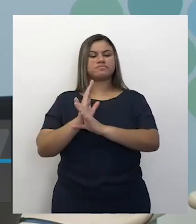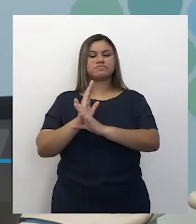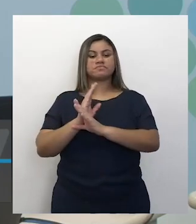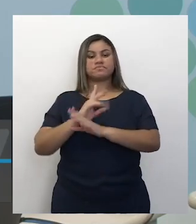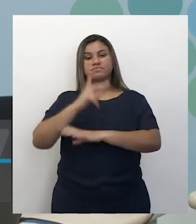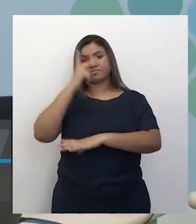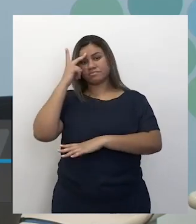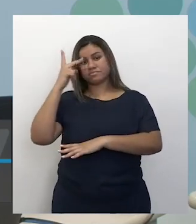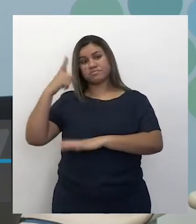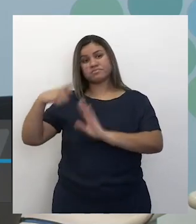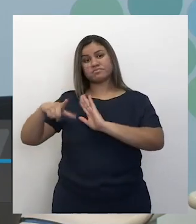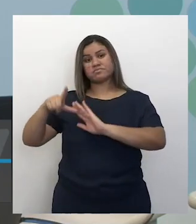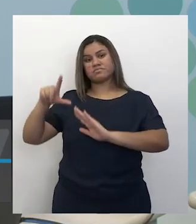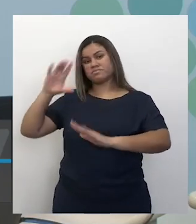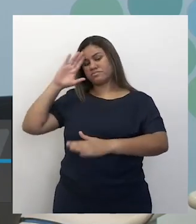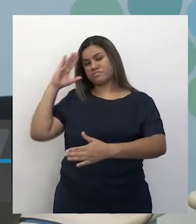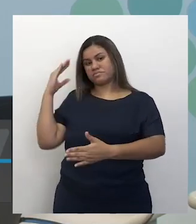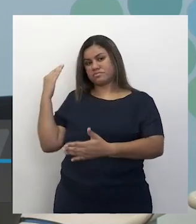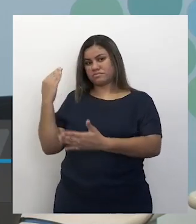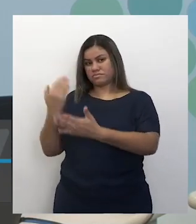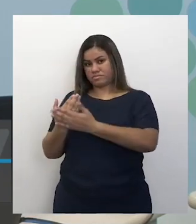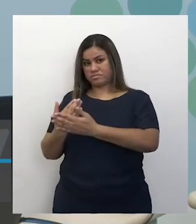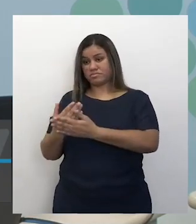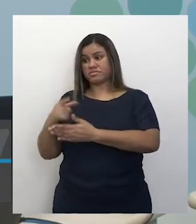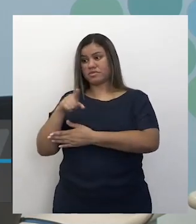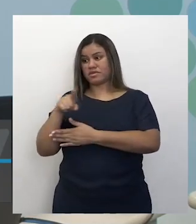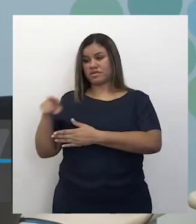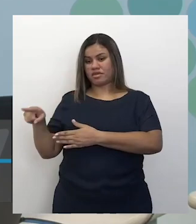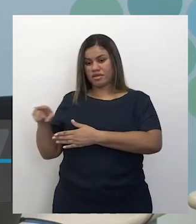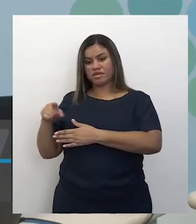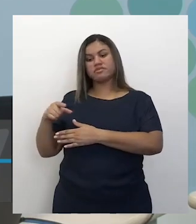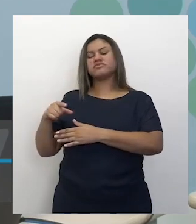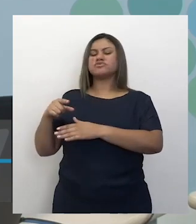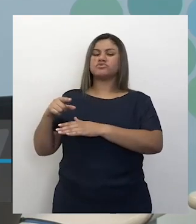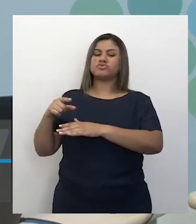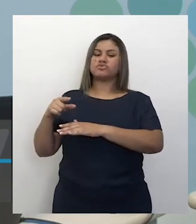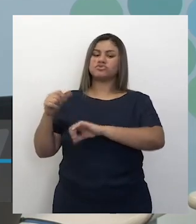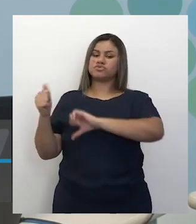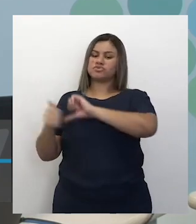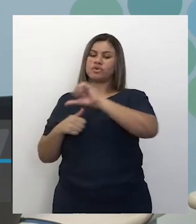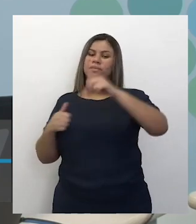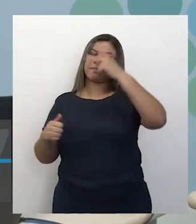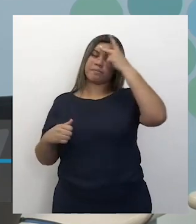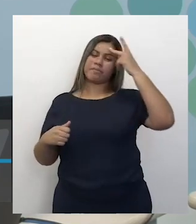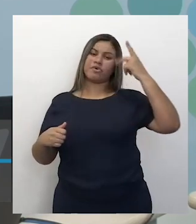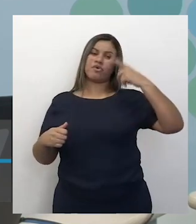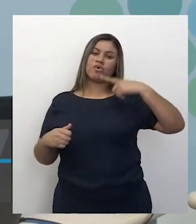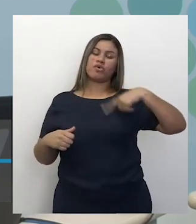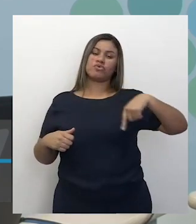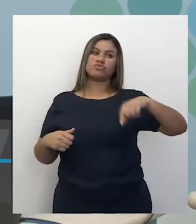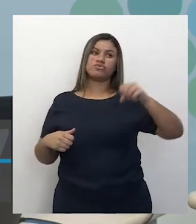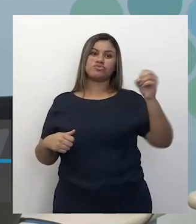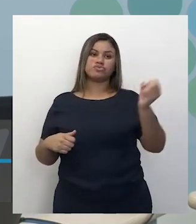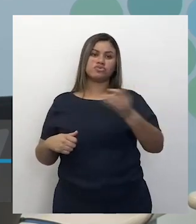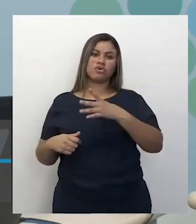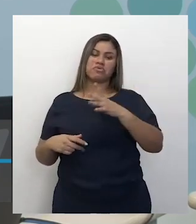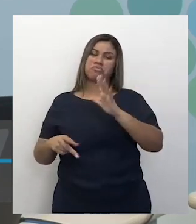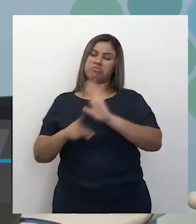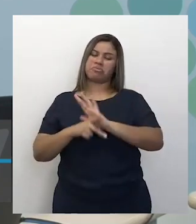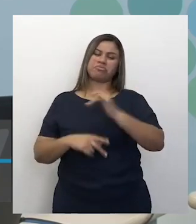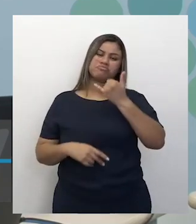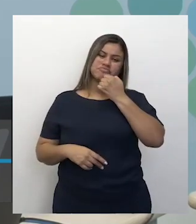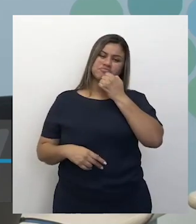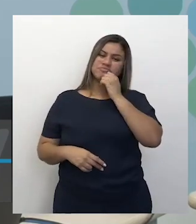pessoas que acreditavam naquela antiga maneira de fazer, elas têm que sair de área para entrar uma pessoa nova, que às vezes é de outra área, às vezes não é da ciência,